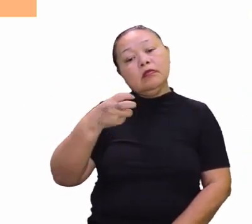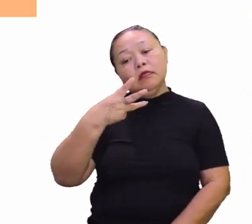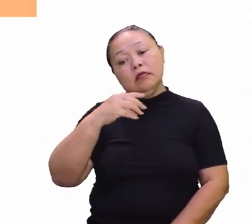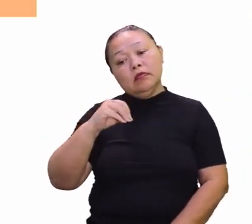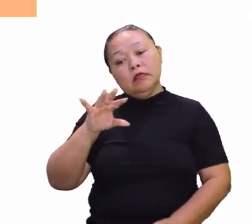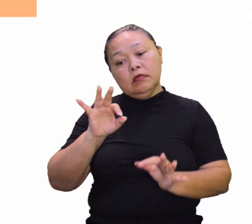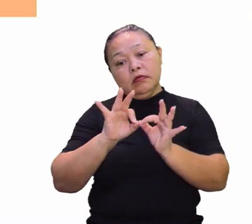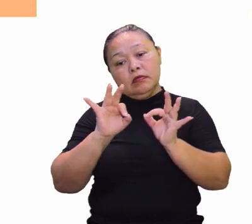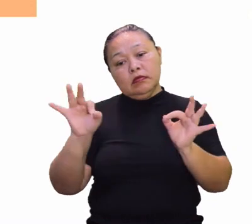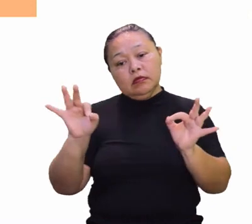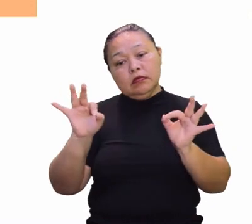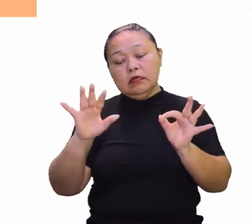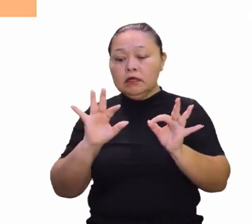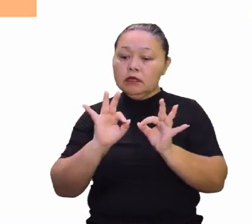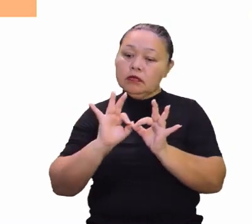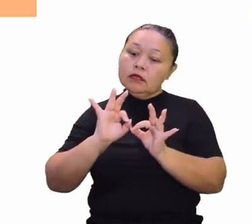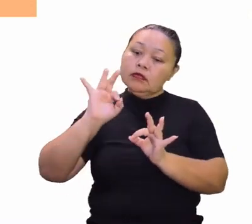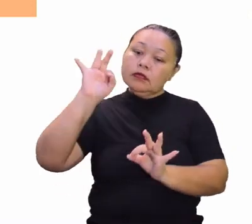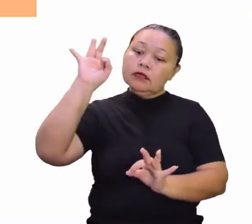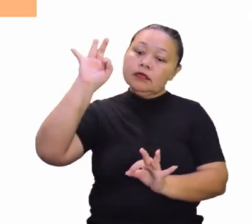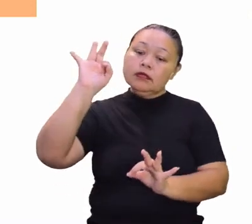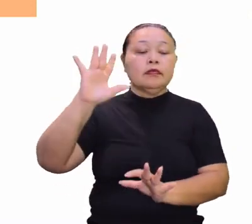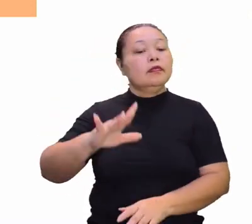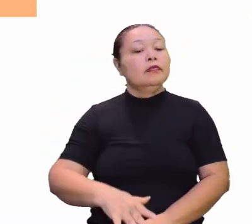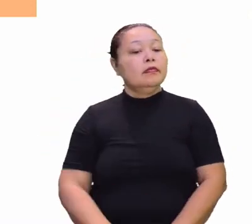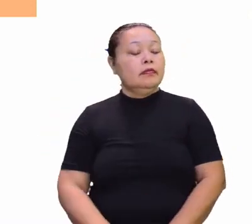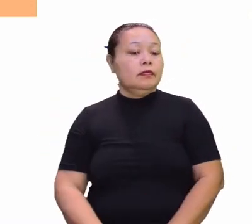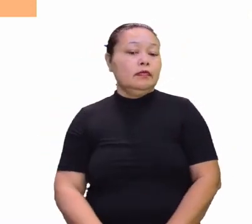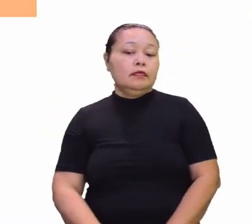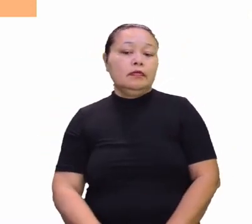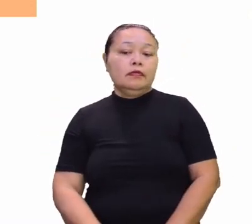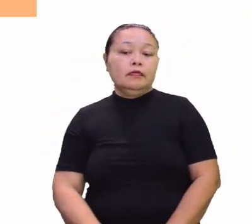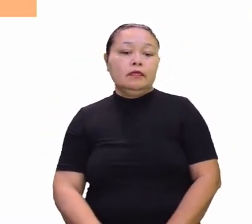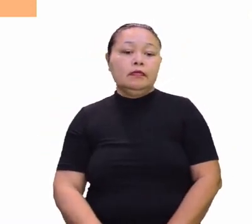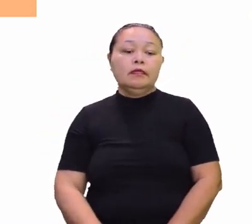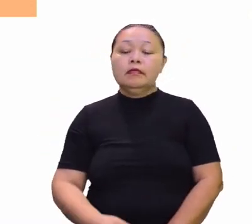e 300 metros de altitude.